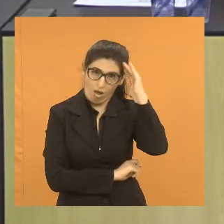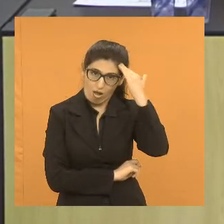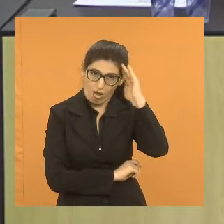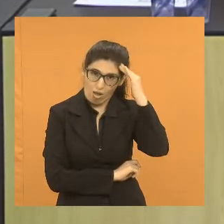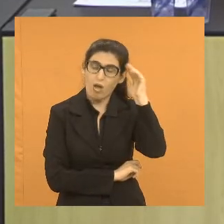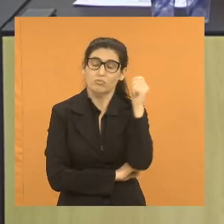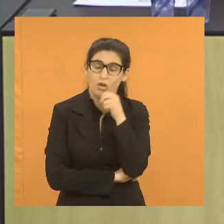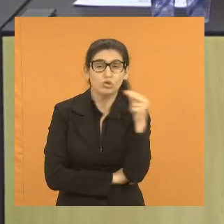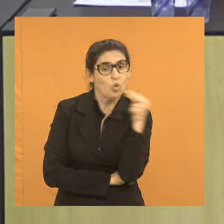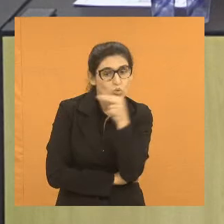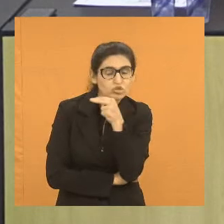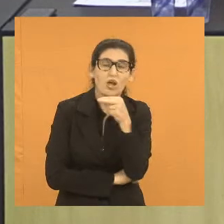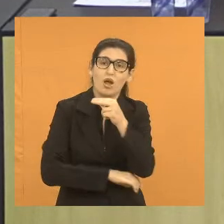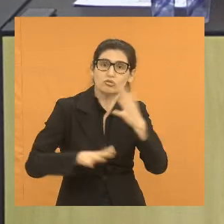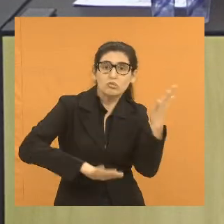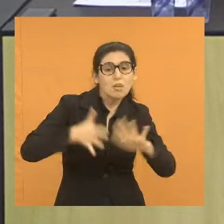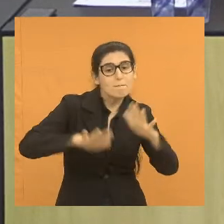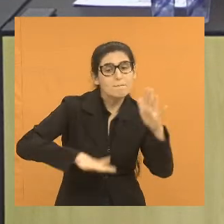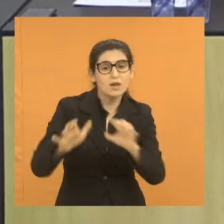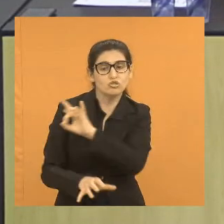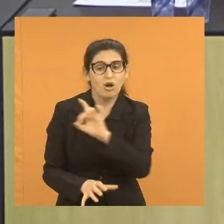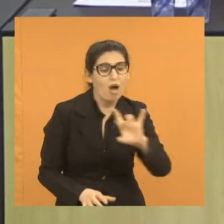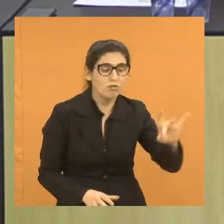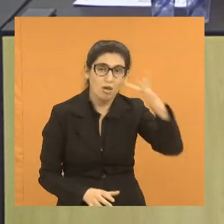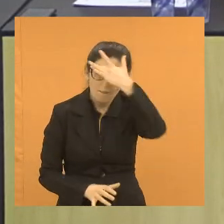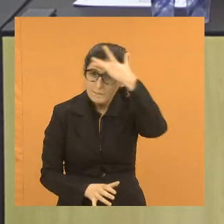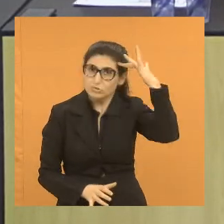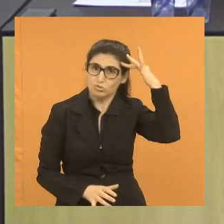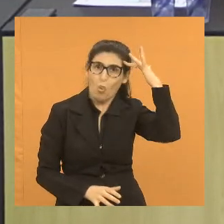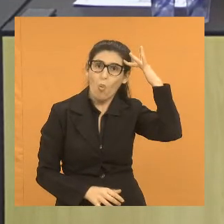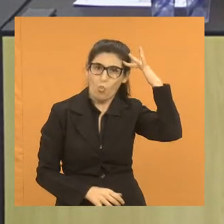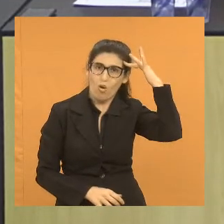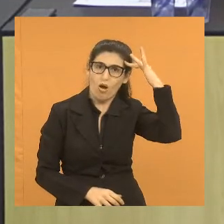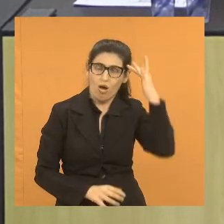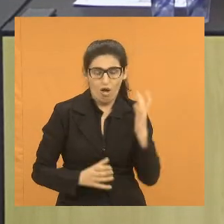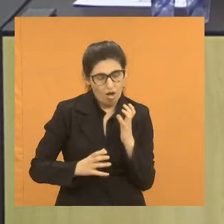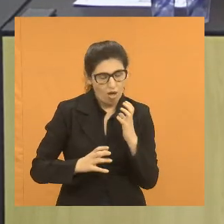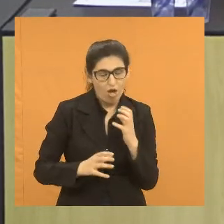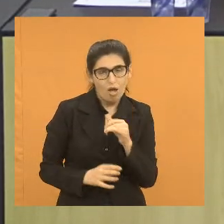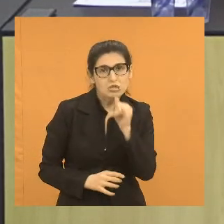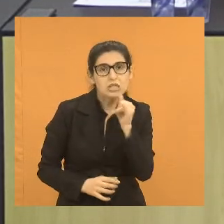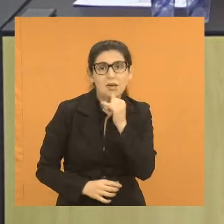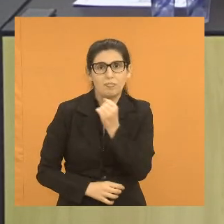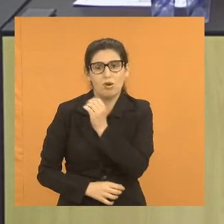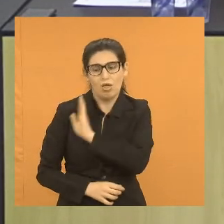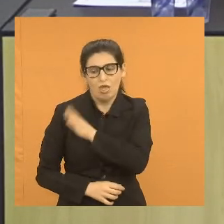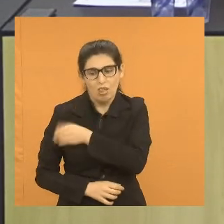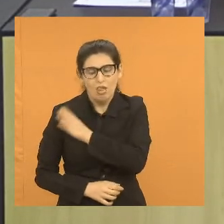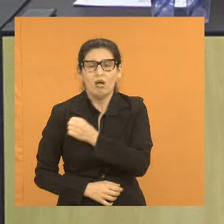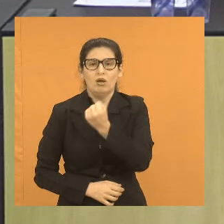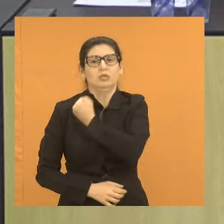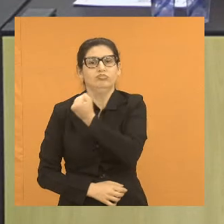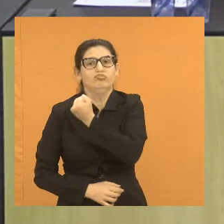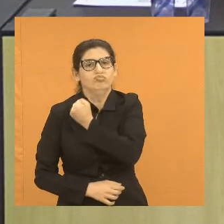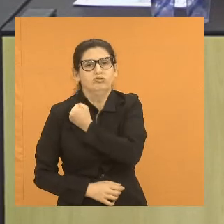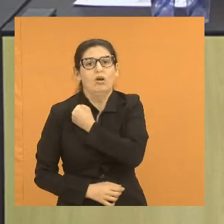da urgência, depende da gravidade de cada paciente, né? Um infarto e um pé quebrado, lógico, o pé quebrado pode esperar